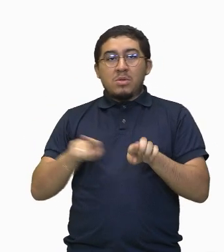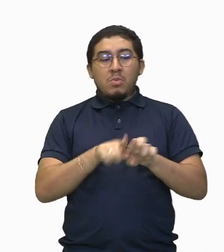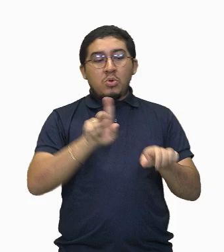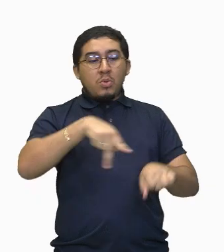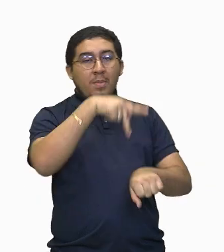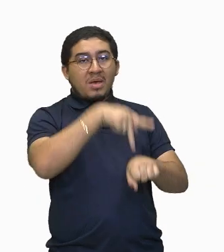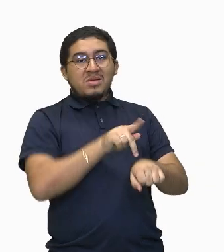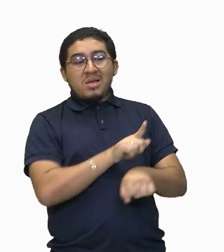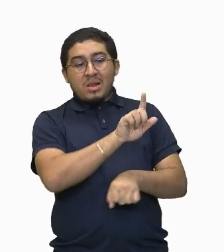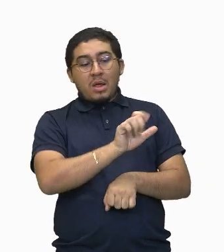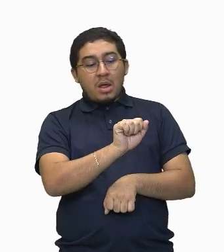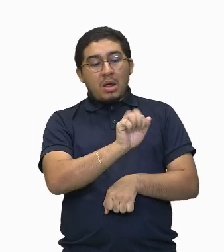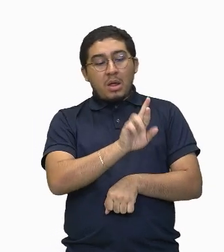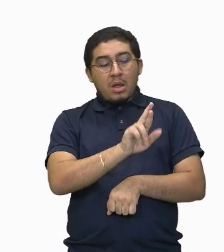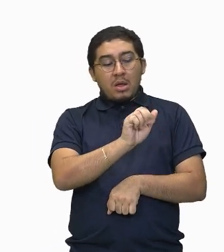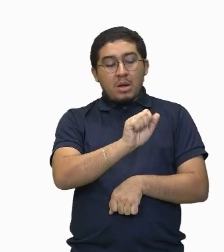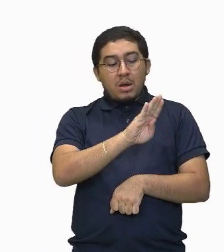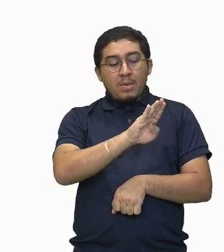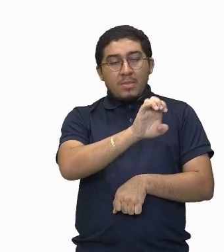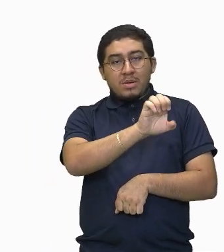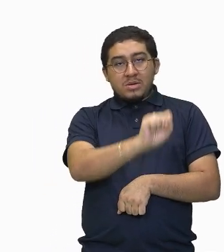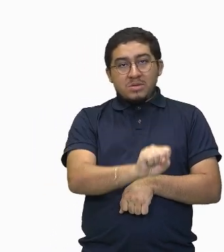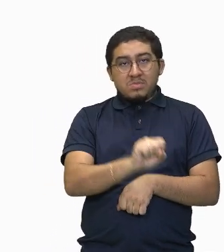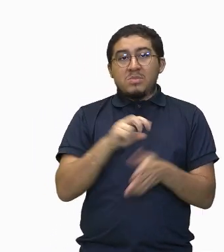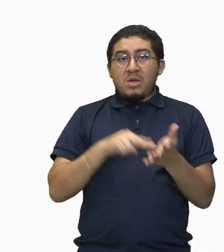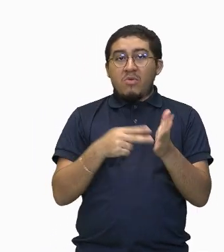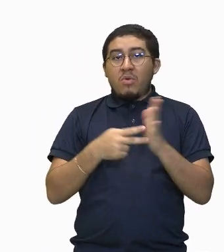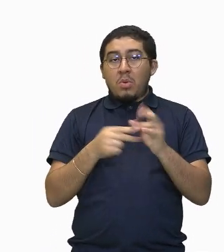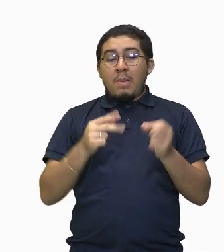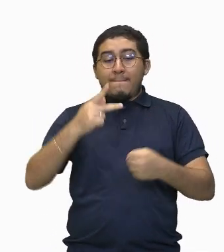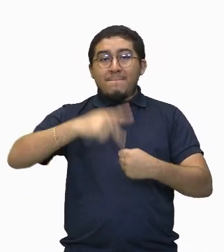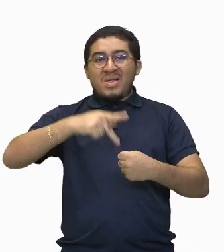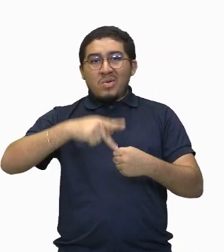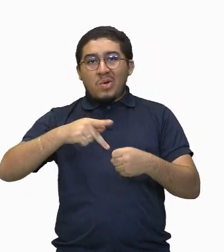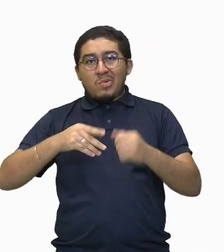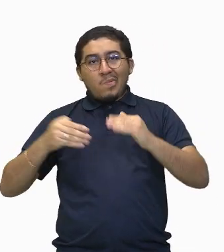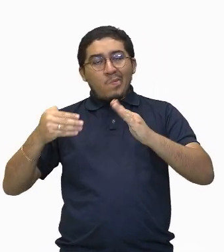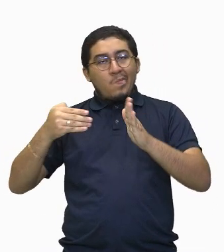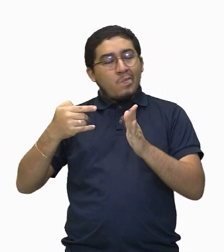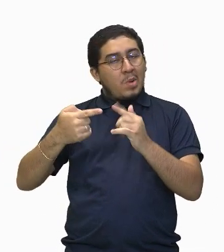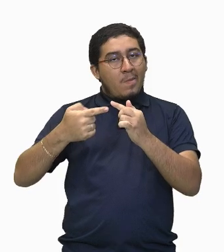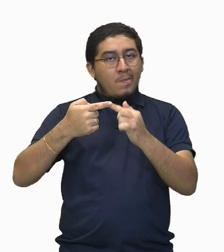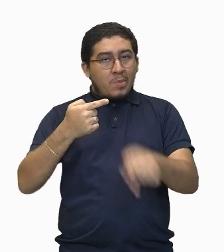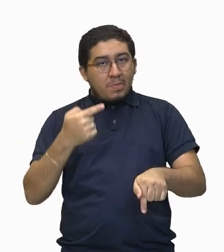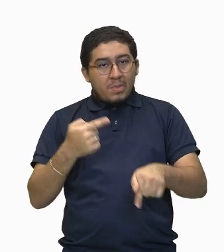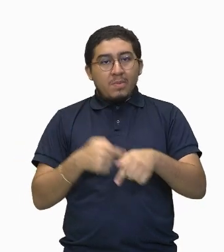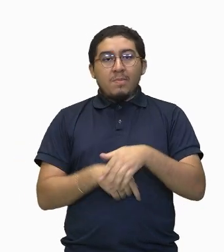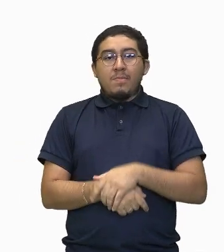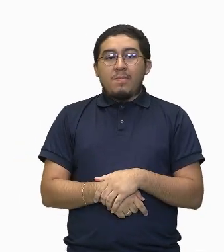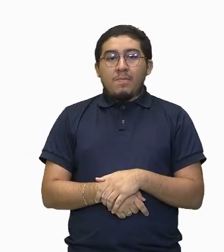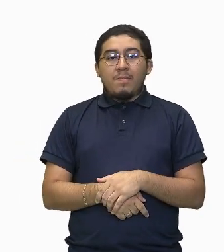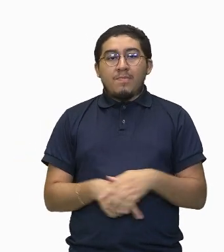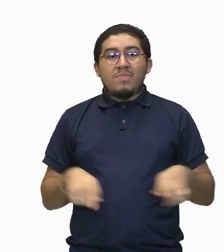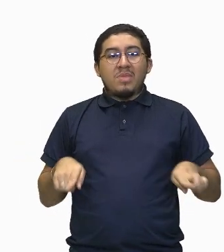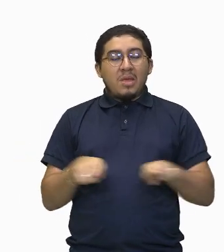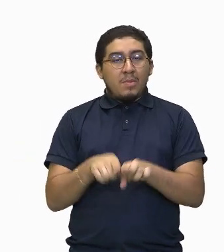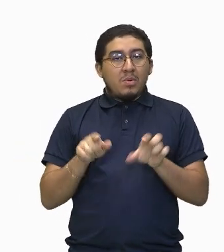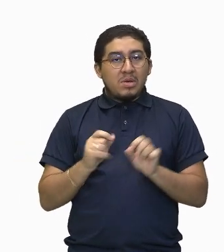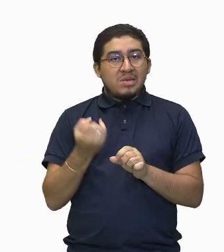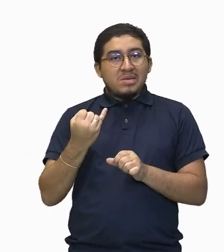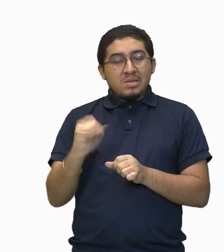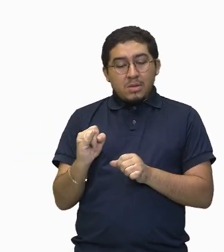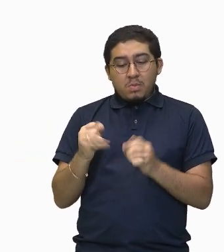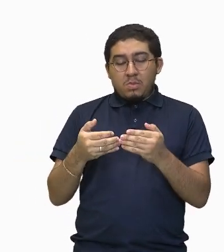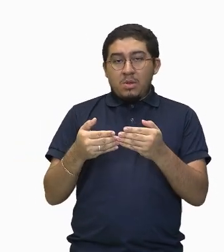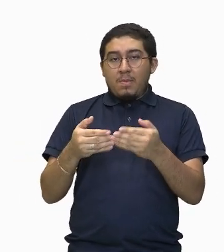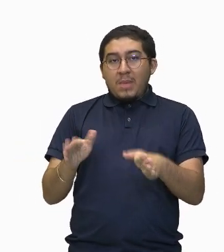vão embargar as exportações de petróleo. A OPEP, ali, liderada por esses países árabes, eles